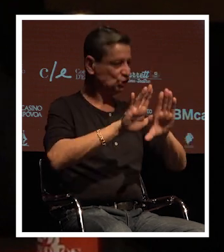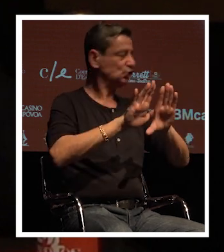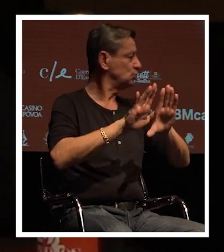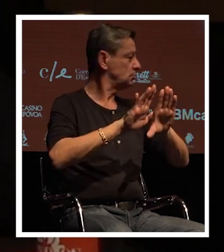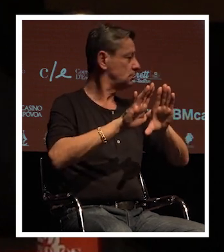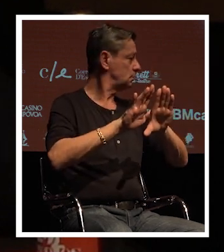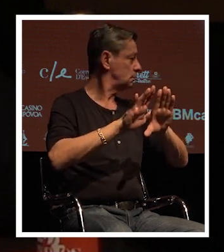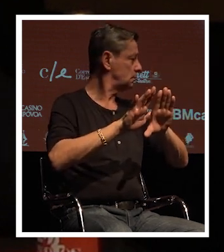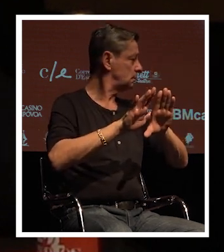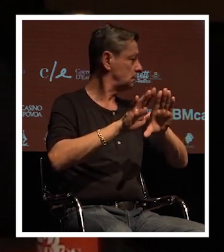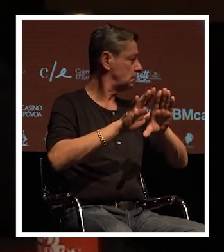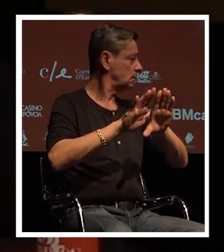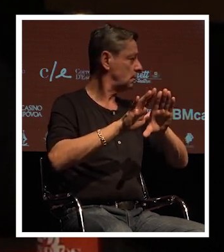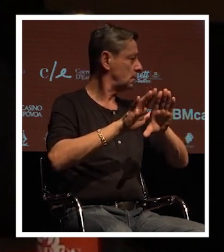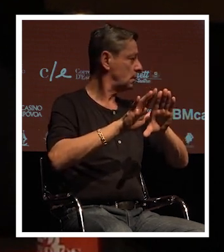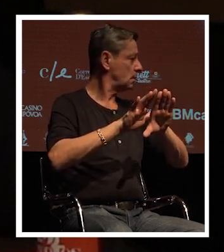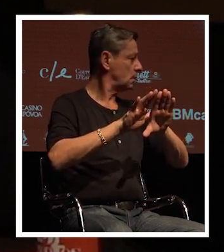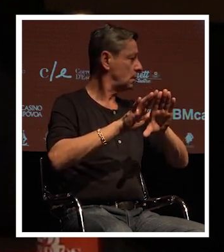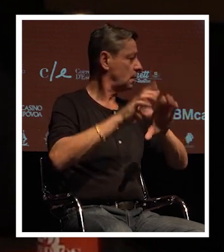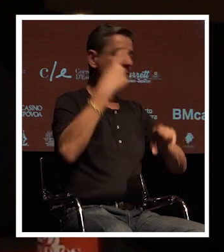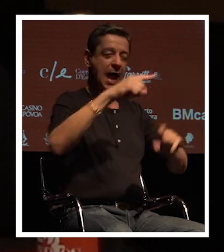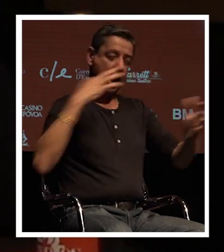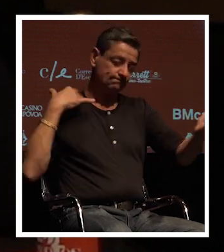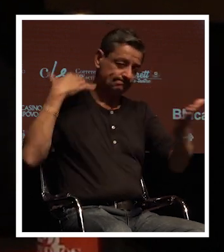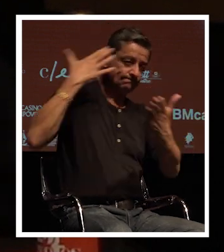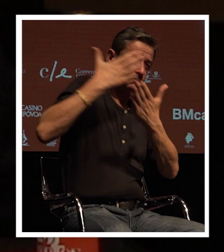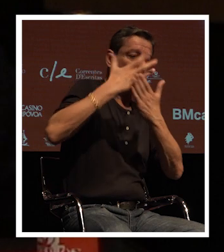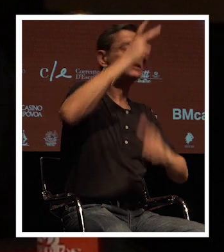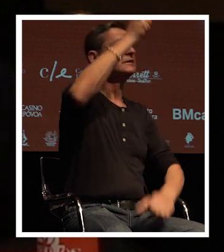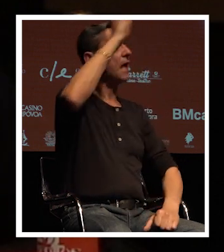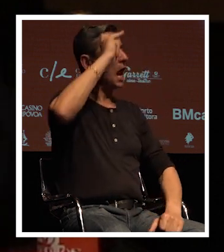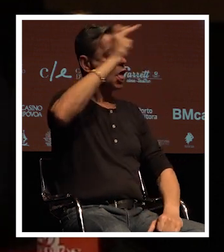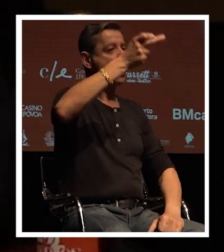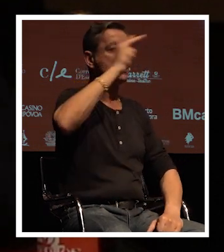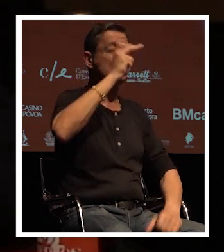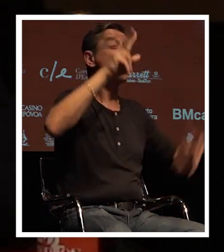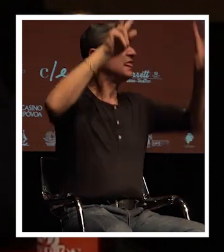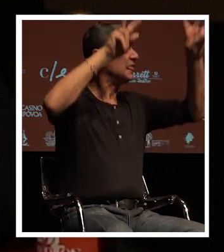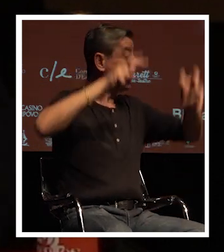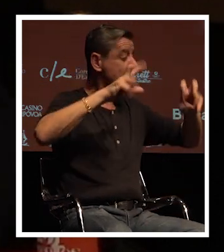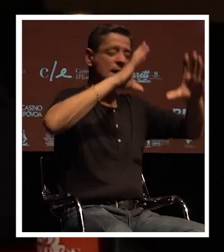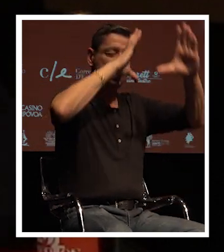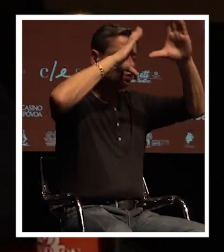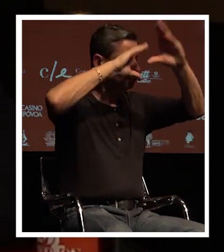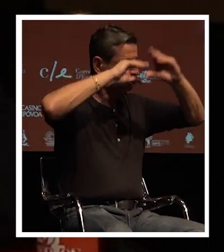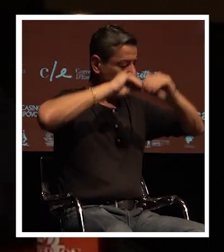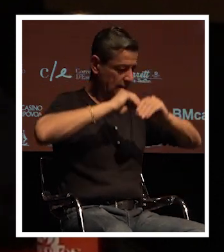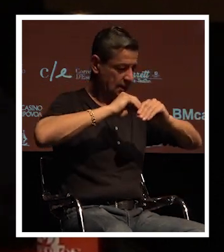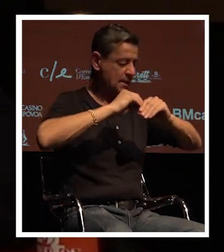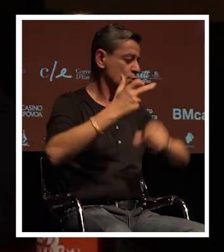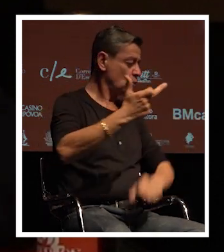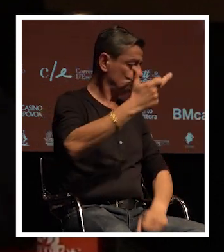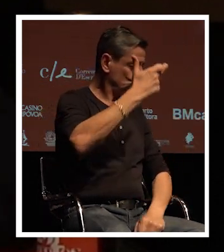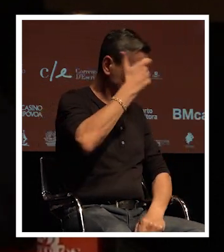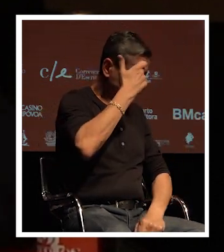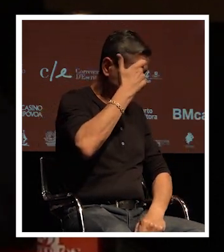eh o há uns anos não sei qual era o tema exatamente mas fixei